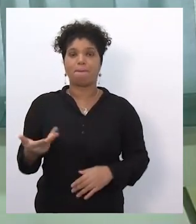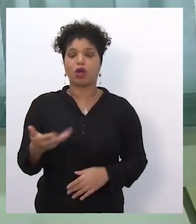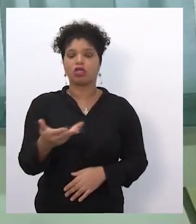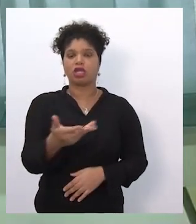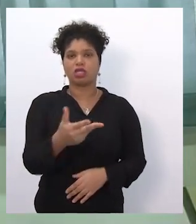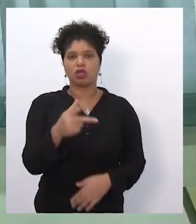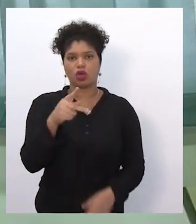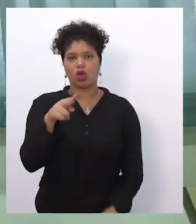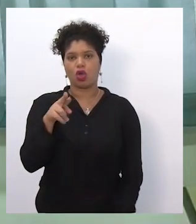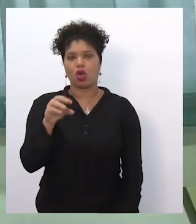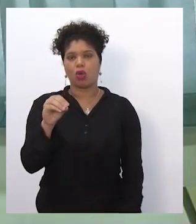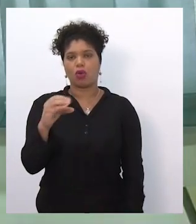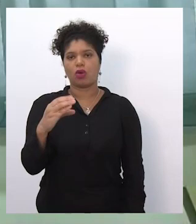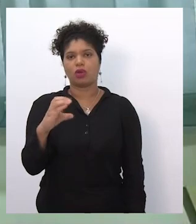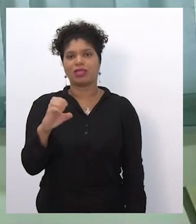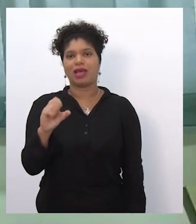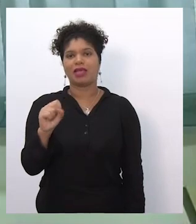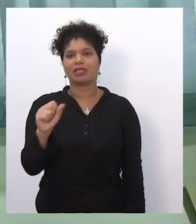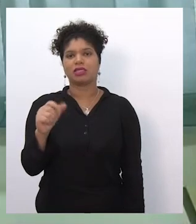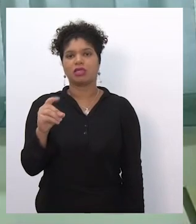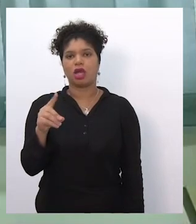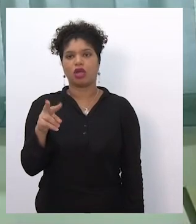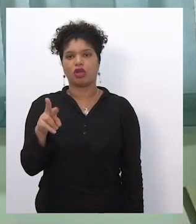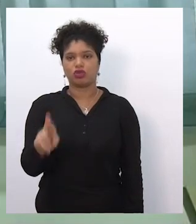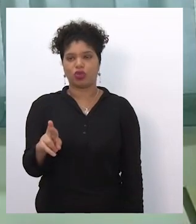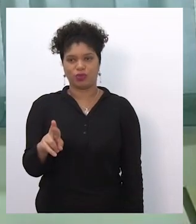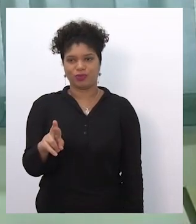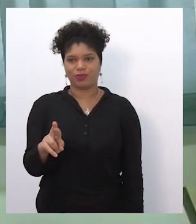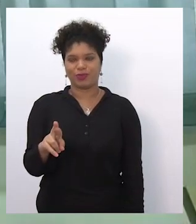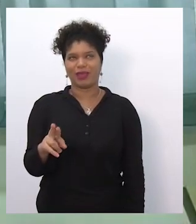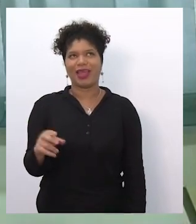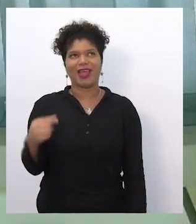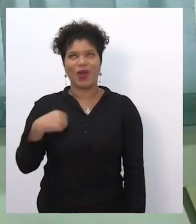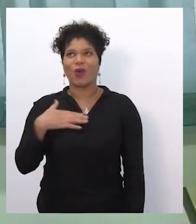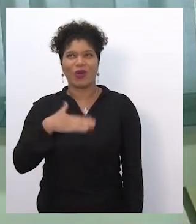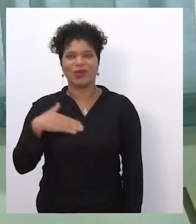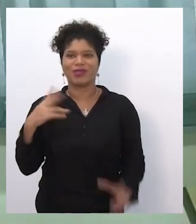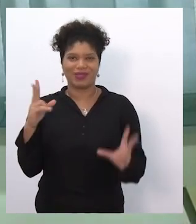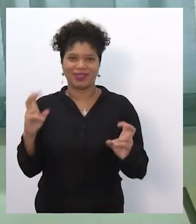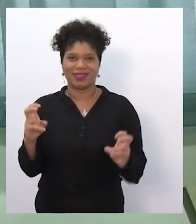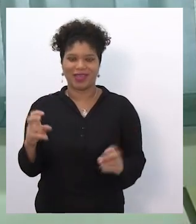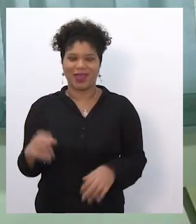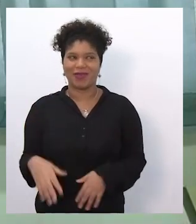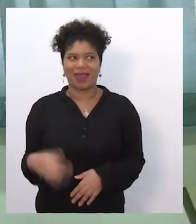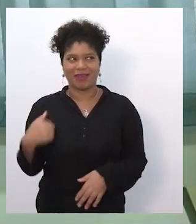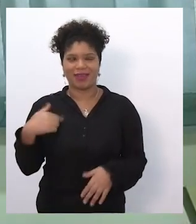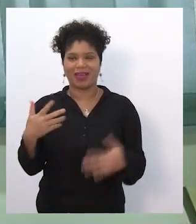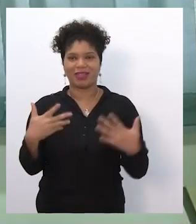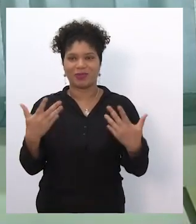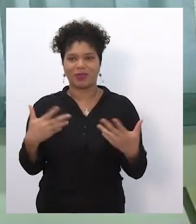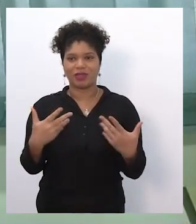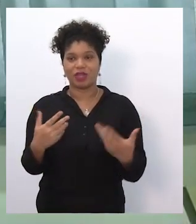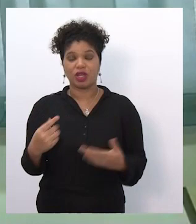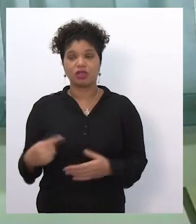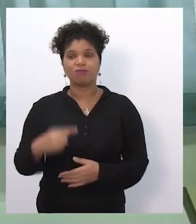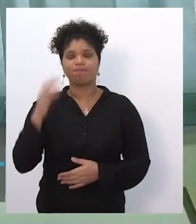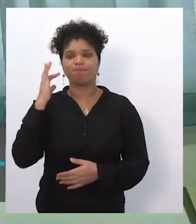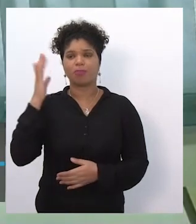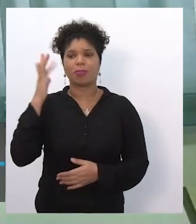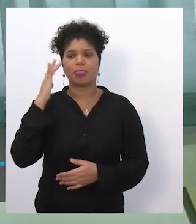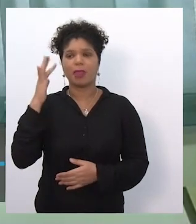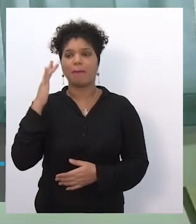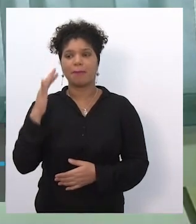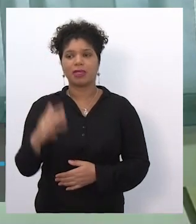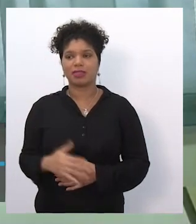coisa dentro de mim que se alegra por causa a gente tem que parar para pensar e ver o tão